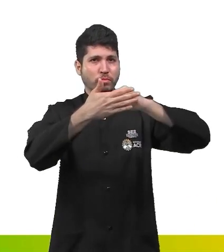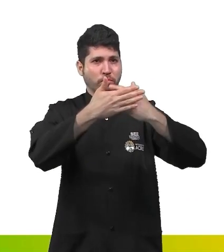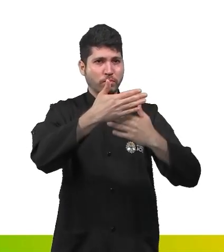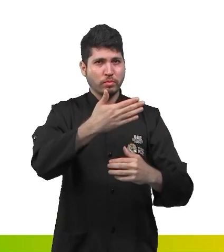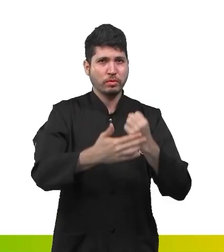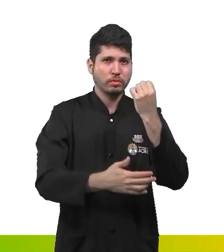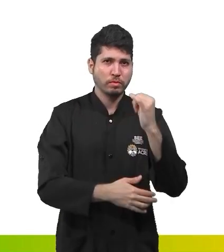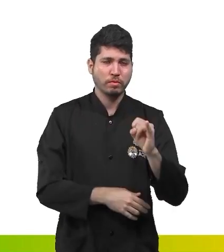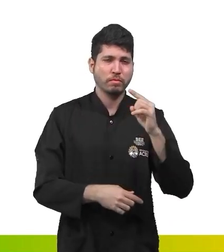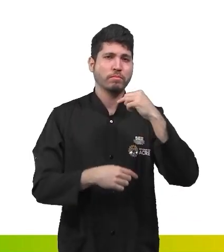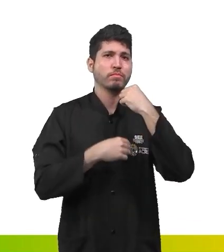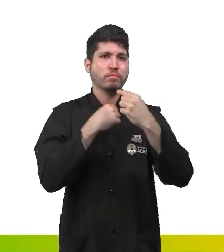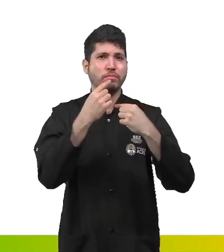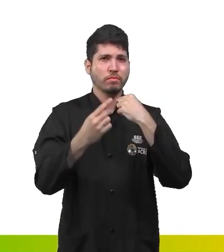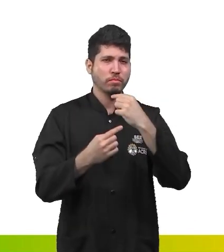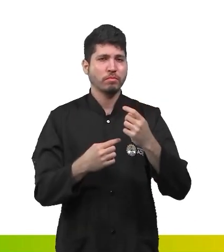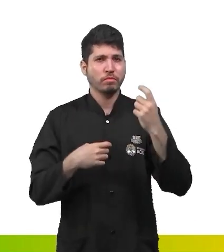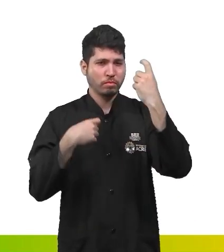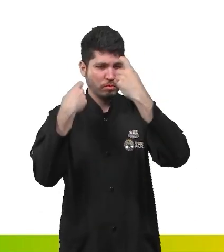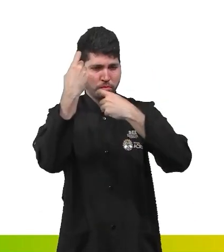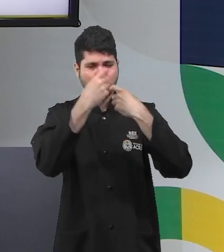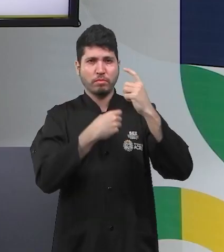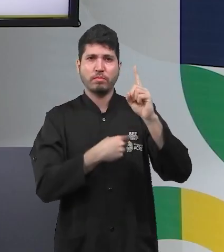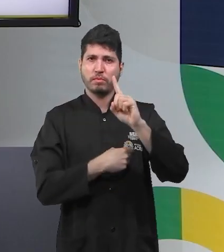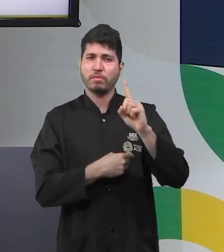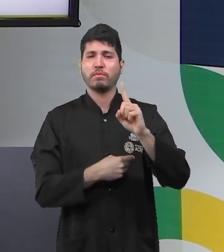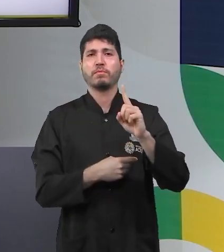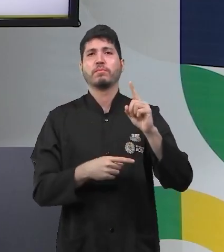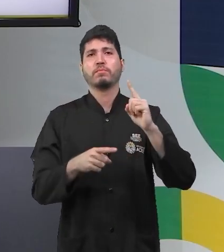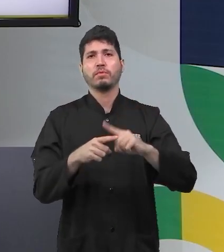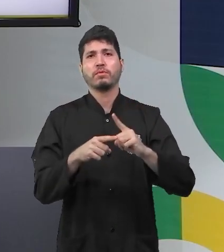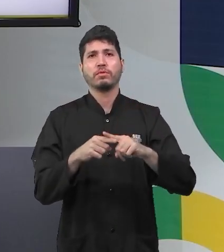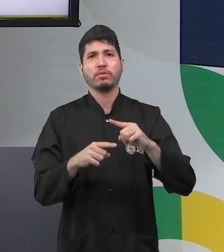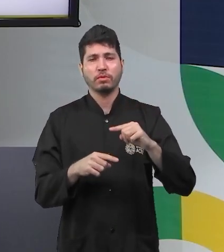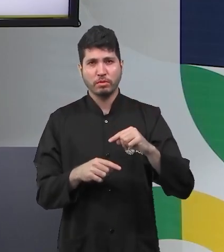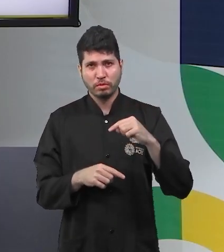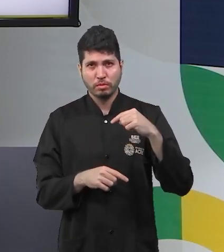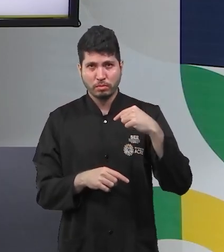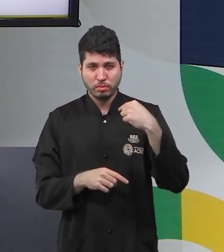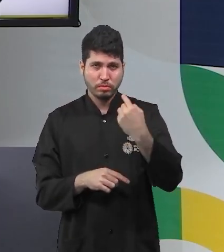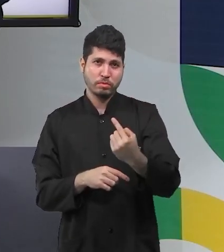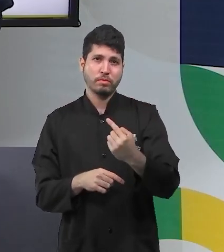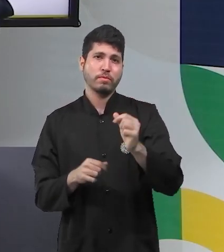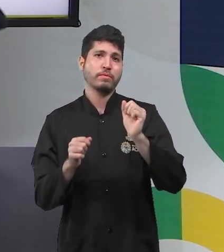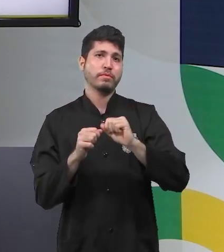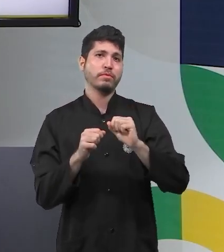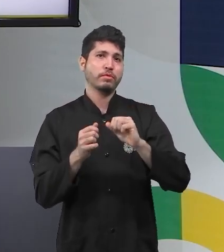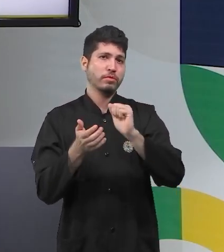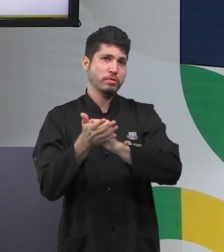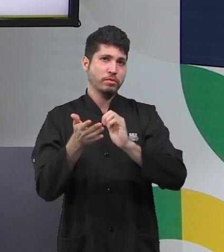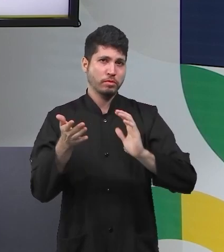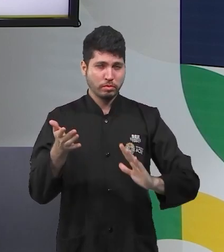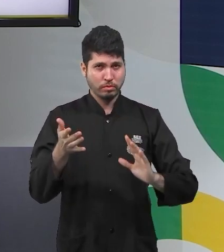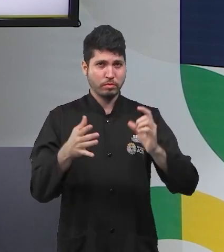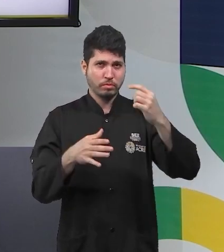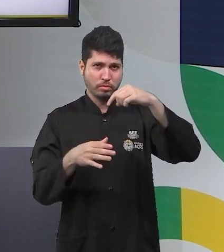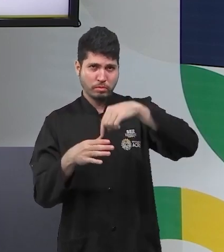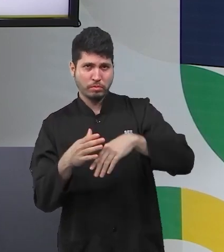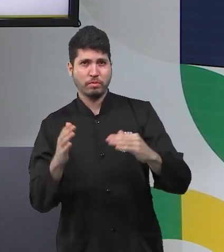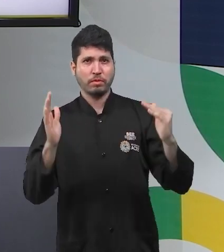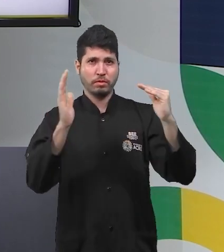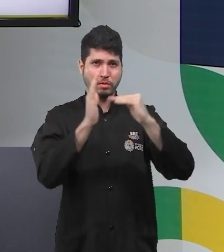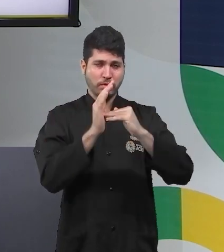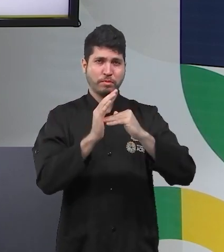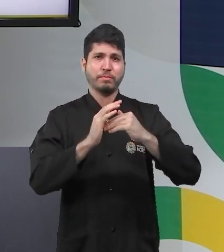ficou com alguma dúvida, não se preocupe, porque no próximo bloco temos atividade para ampliar esses conhecimentos. Então nos vemos daqui a